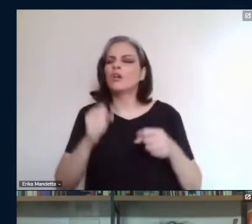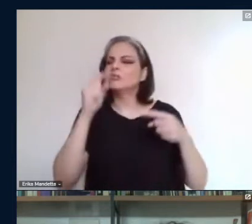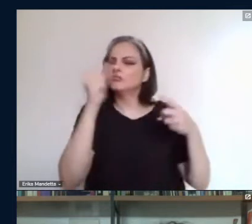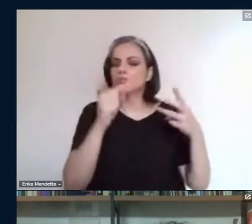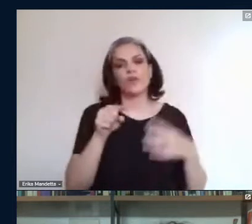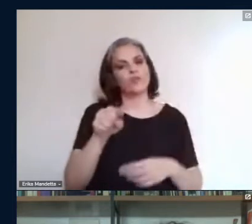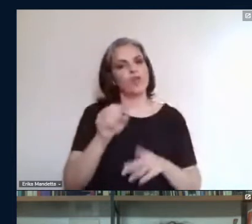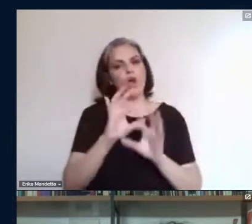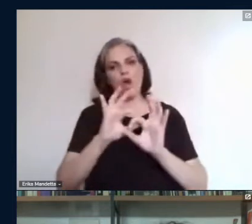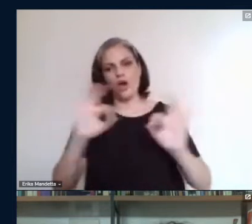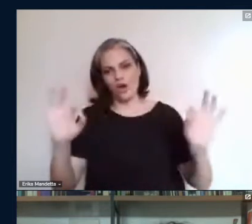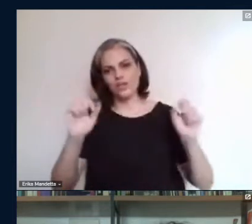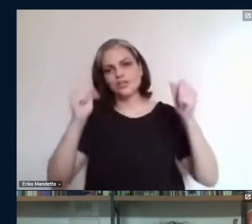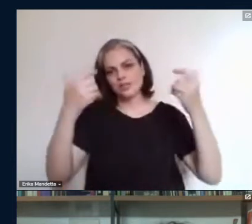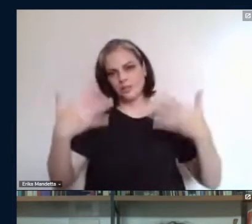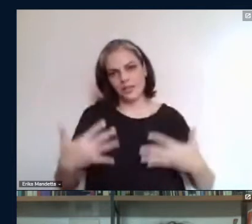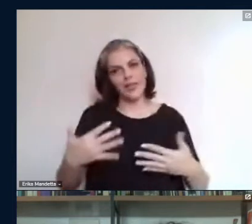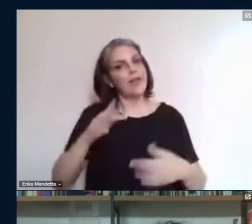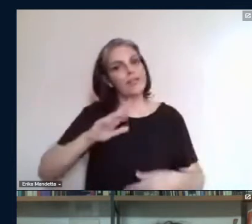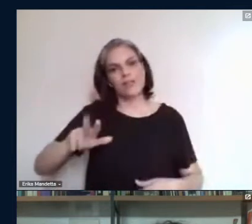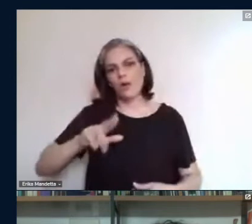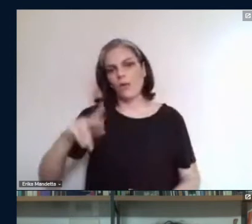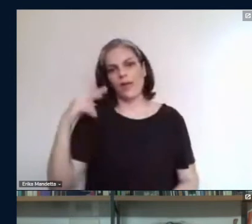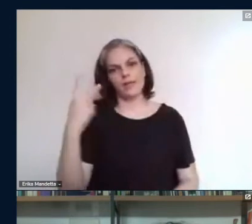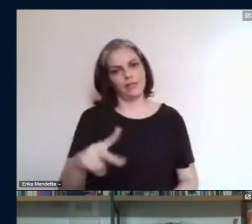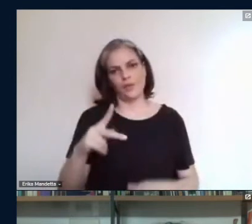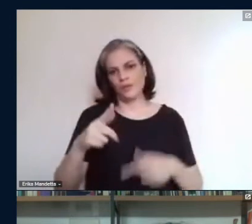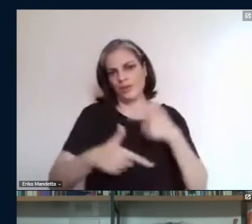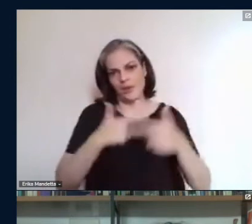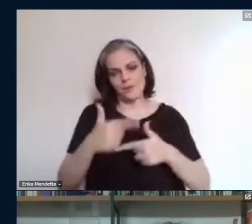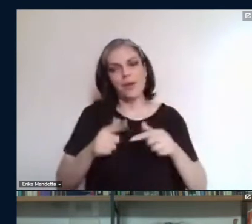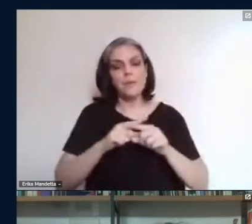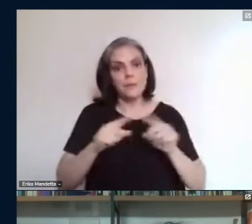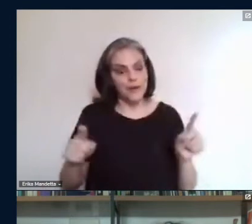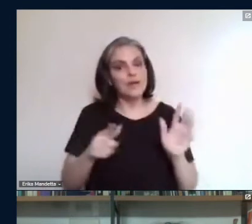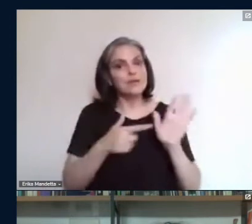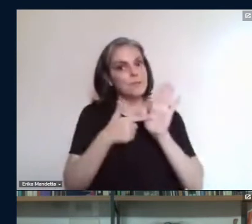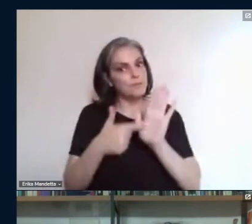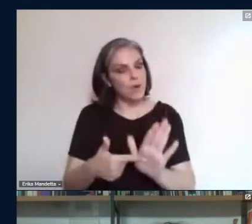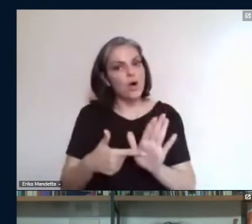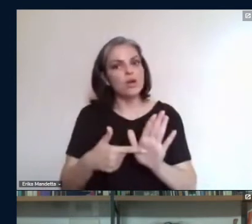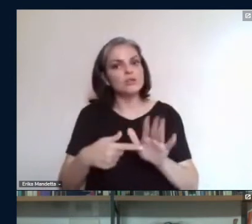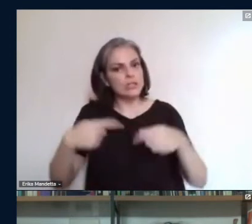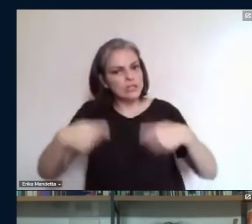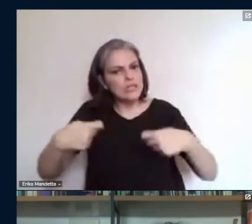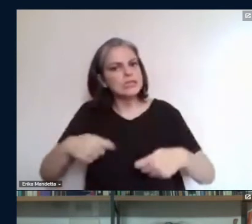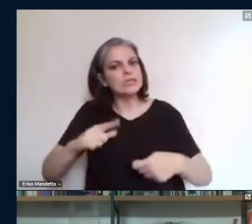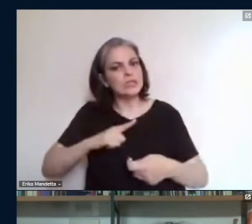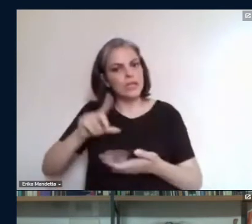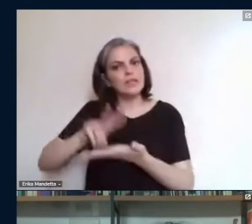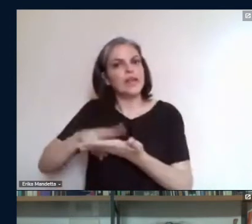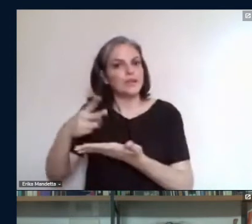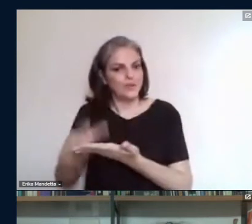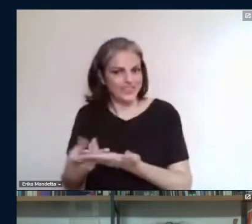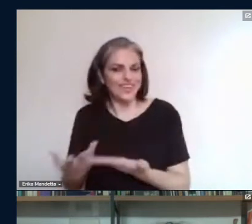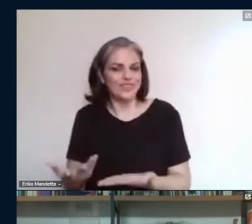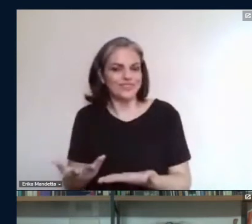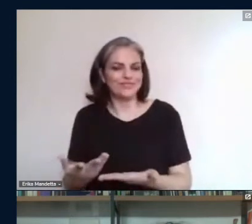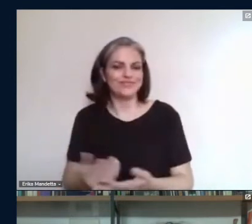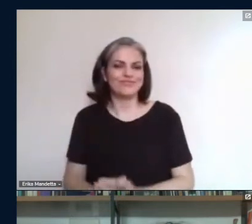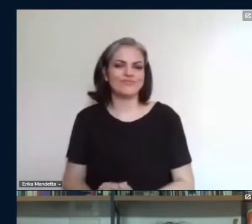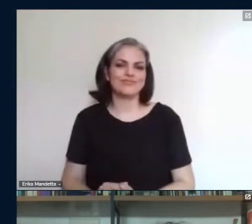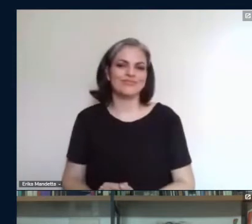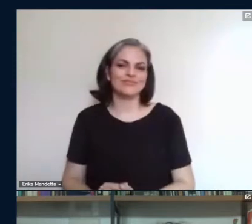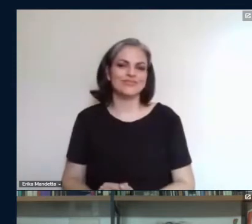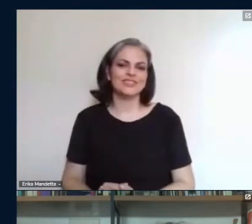muito bem, embora não seja o escopo do seu trabalho, a tradução aparece como uma demanda. Então, que bom que a gente tivesse muito